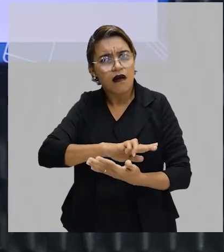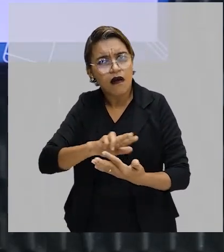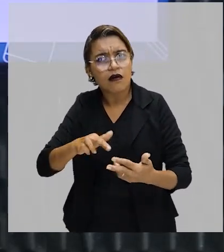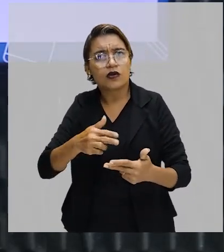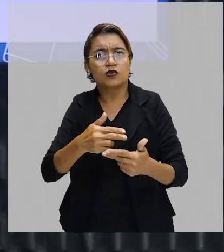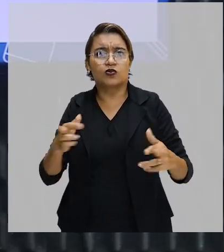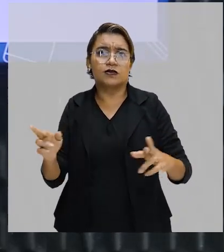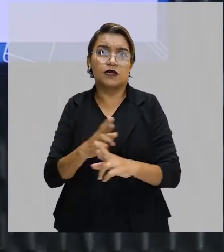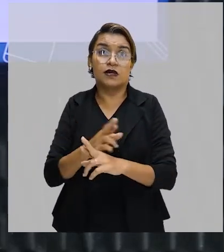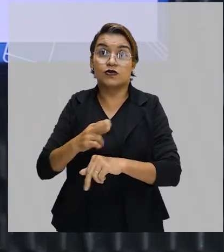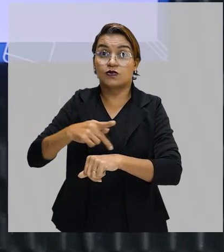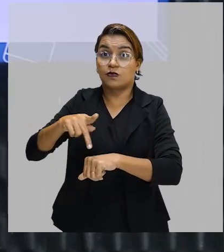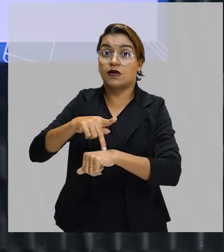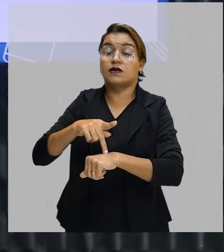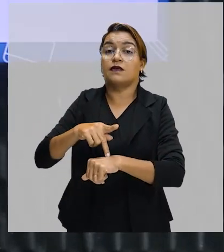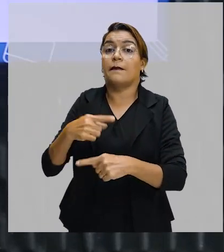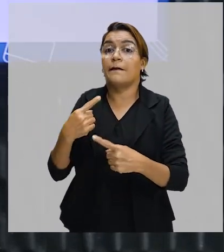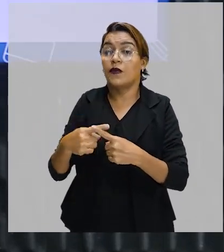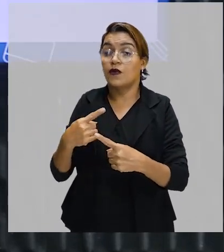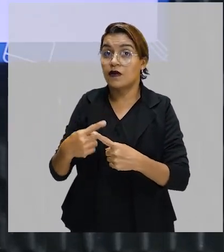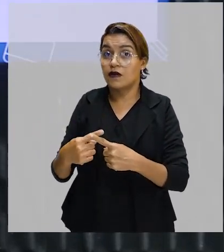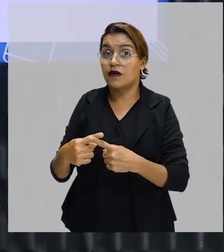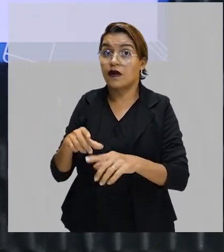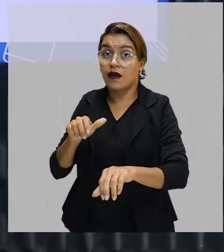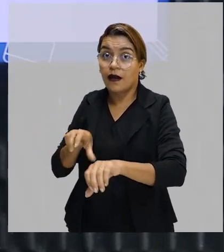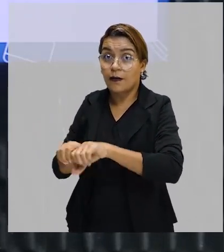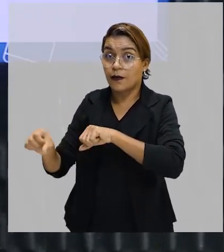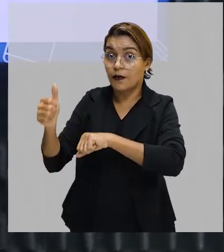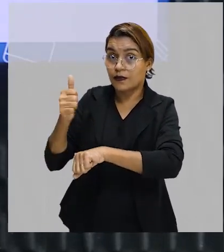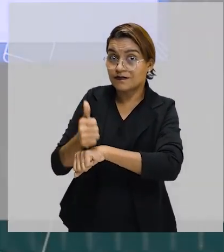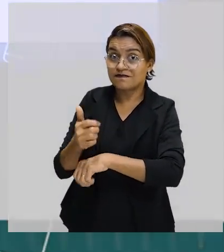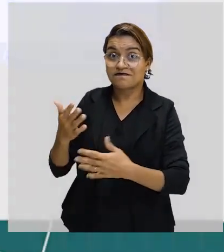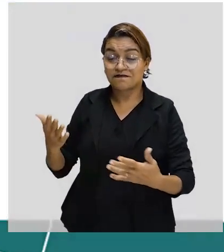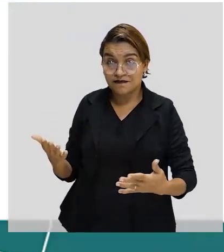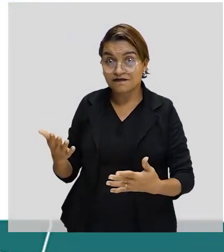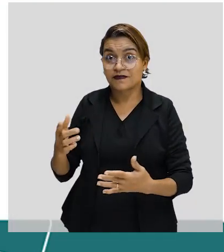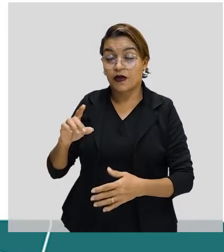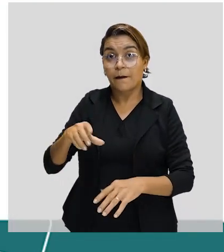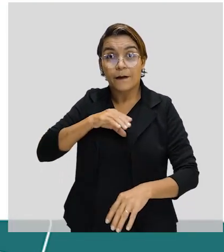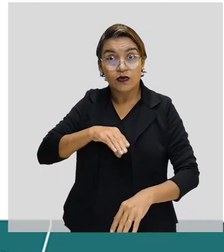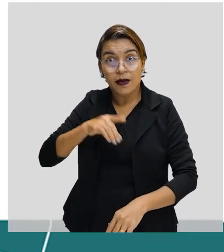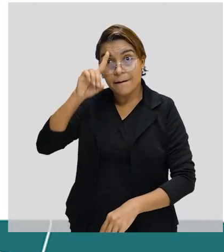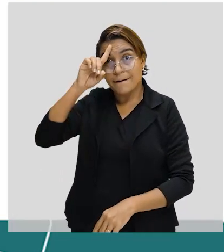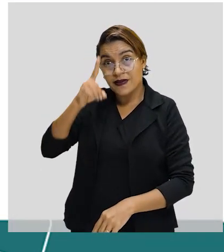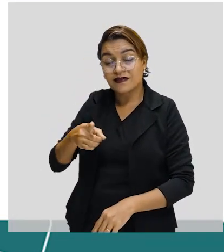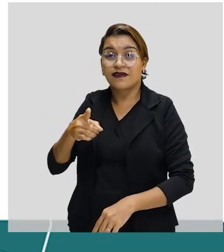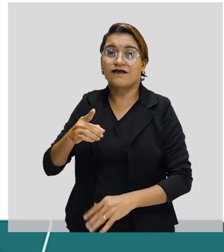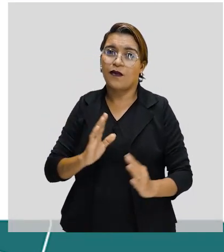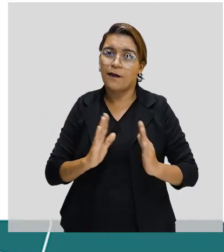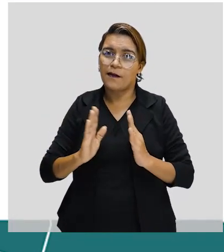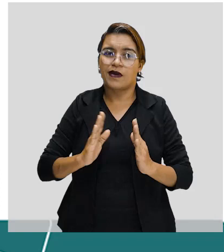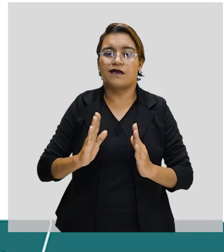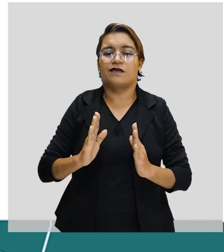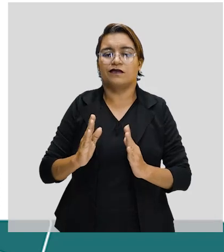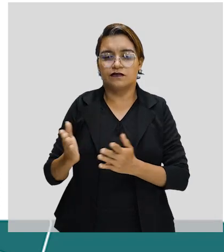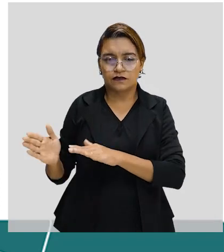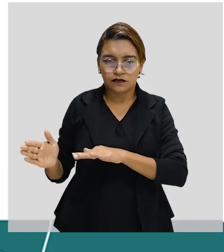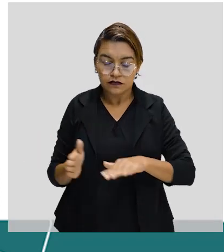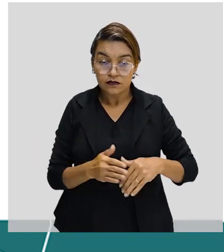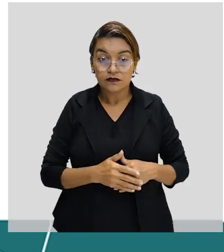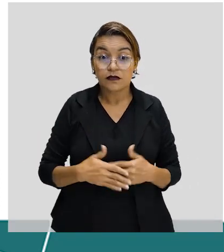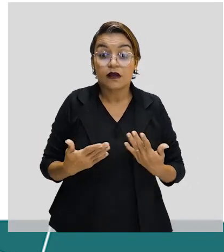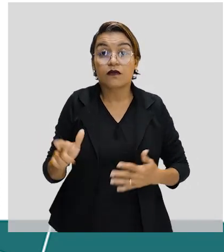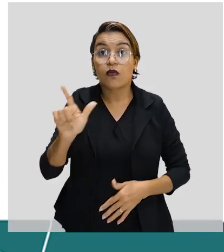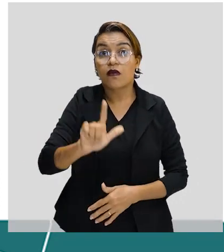países por conta do domínio e português por muito tempo tá bom então assim a literatura da